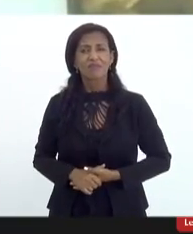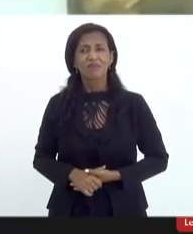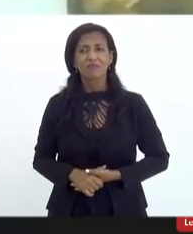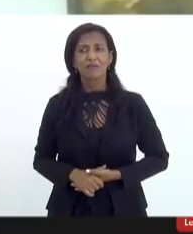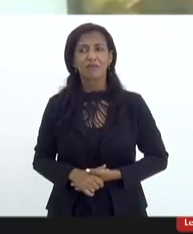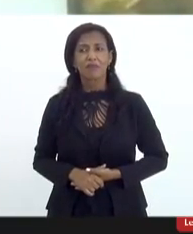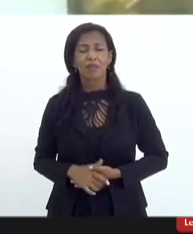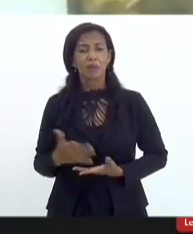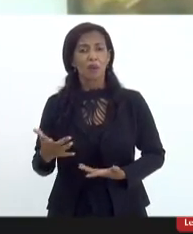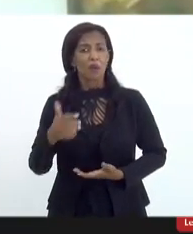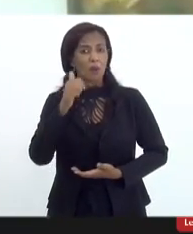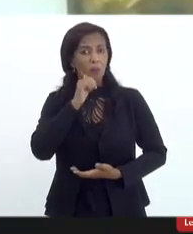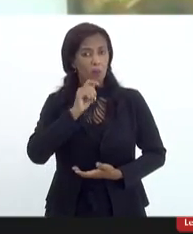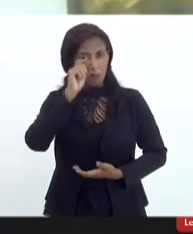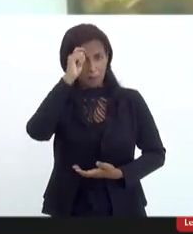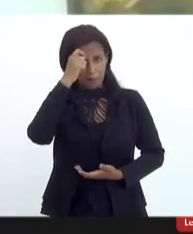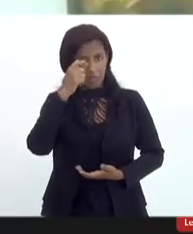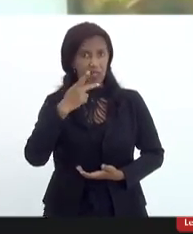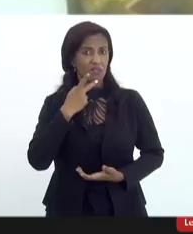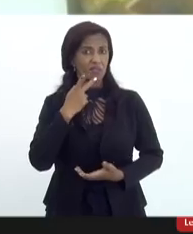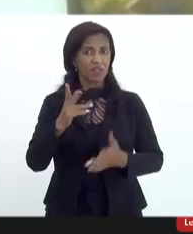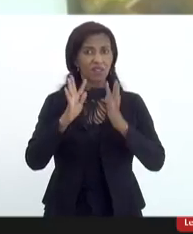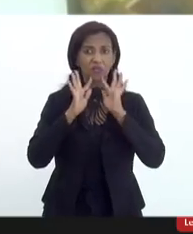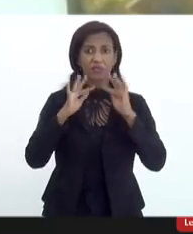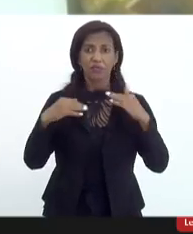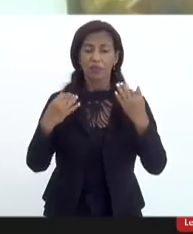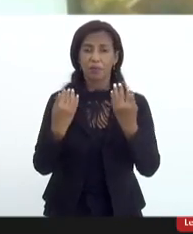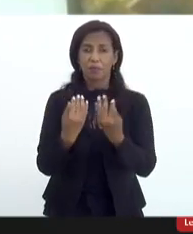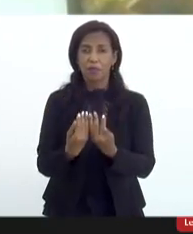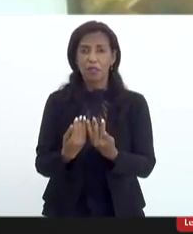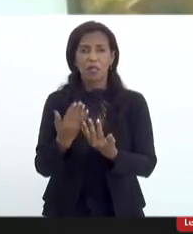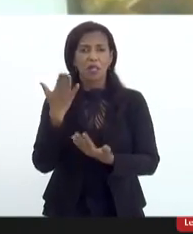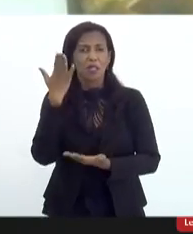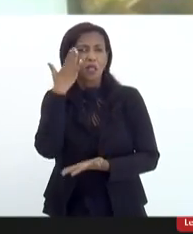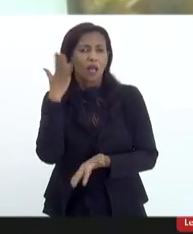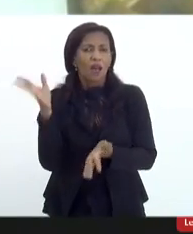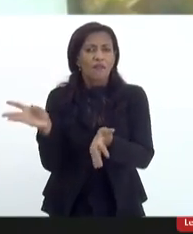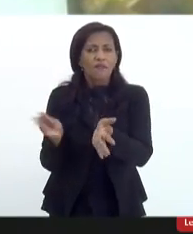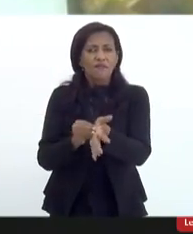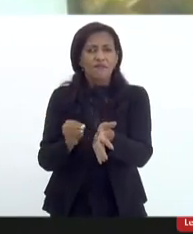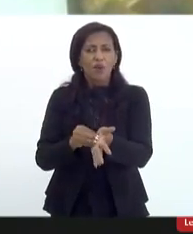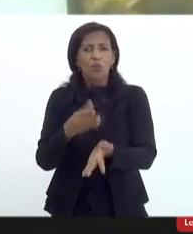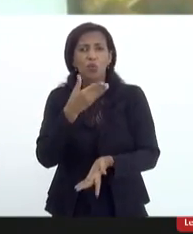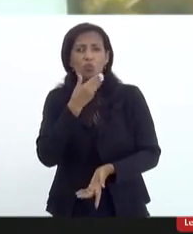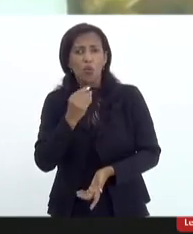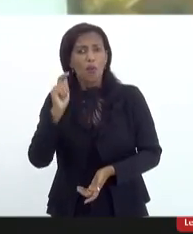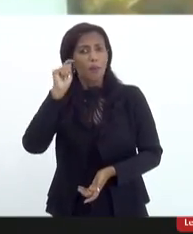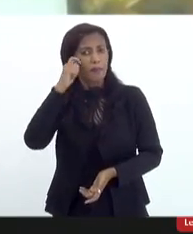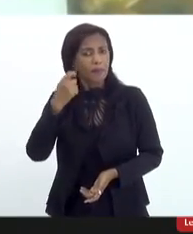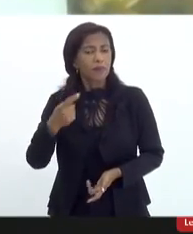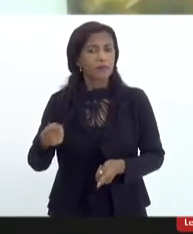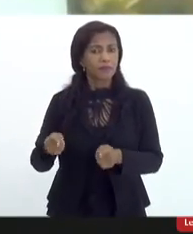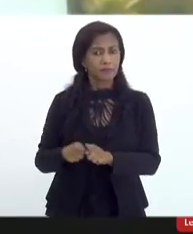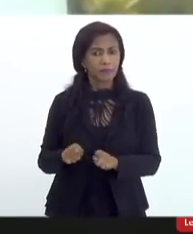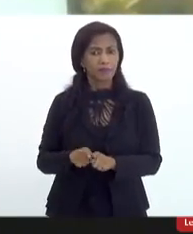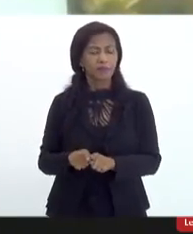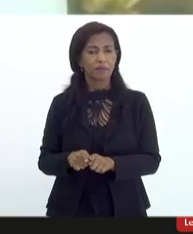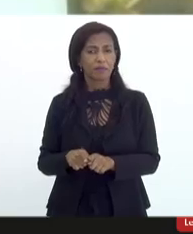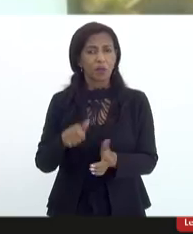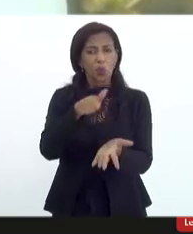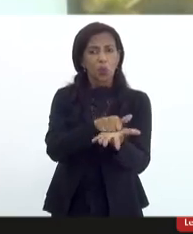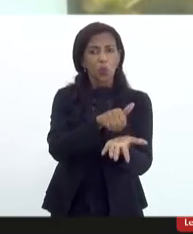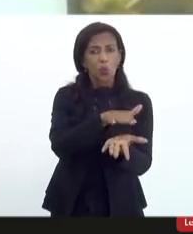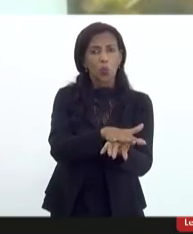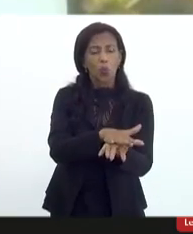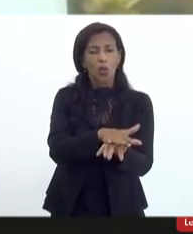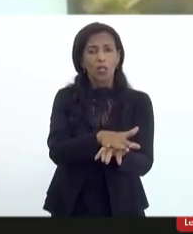Pois, para uma mulher preta, falar de família é saber da ausência do homem preto, em consequência